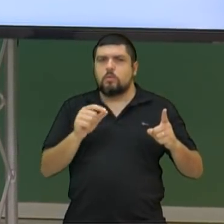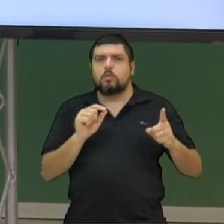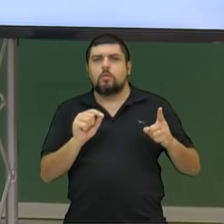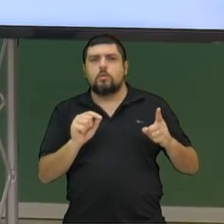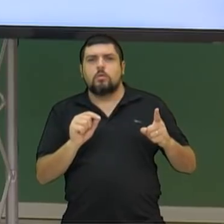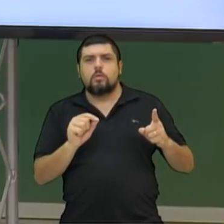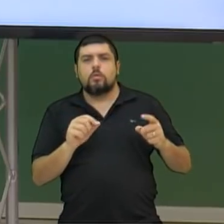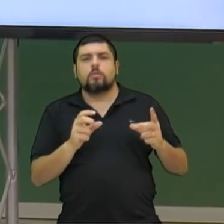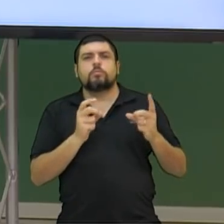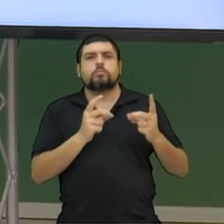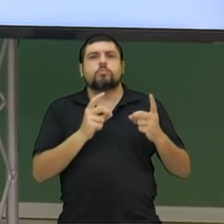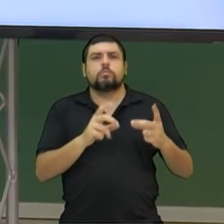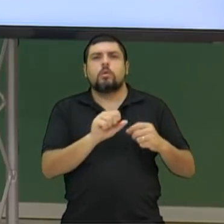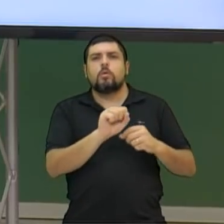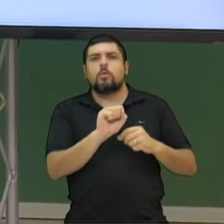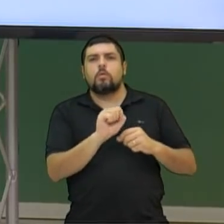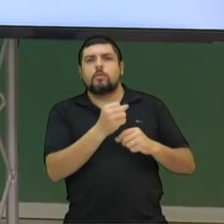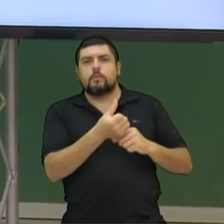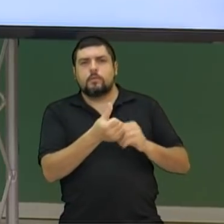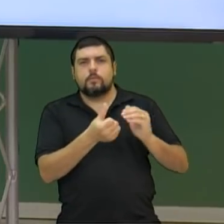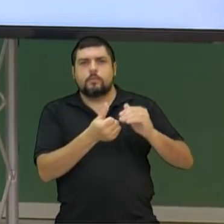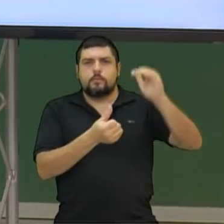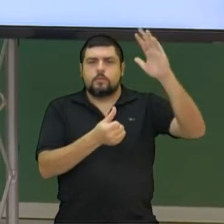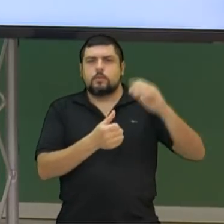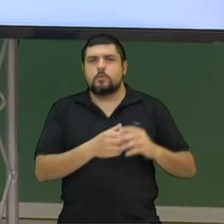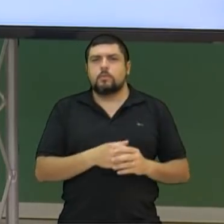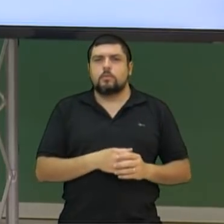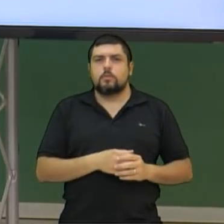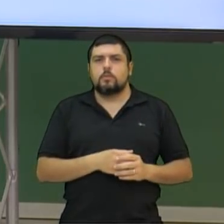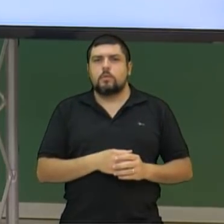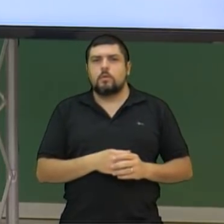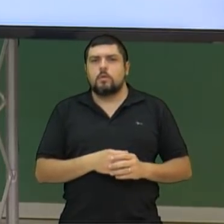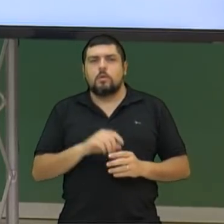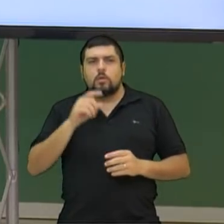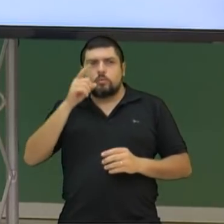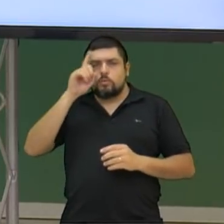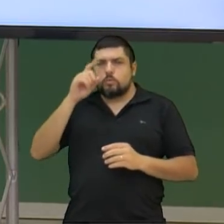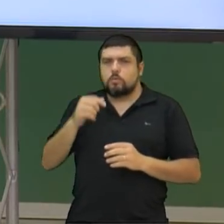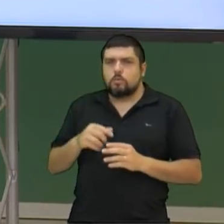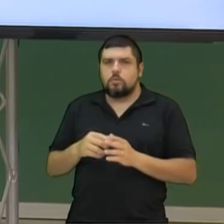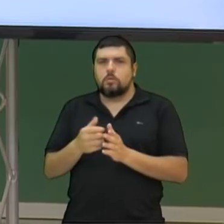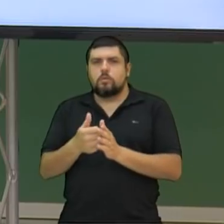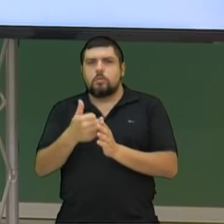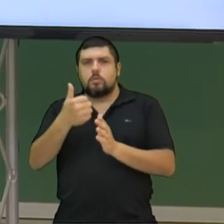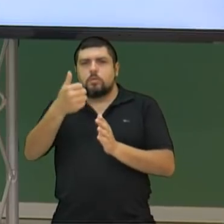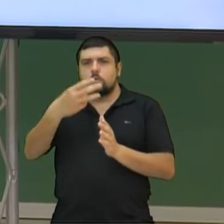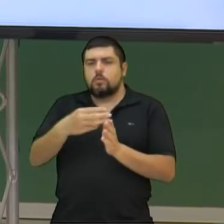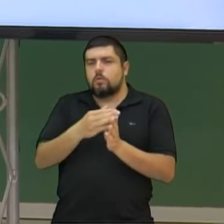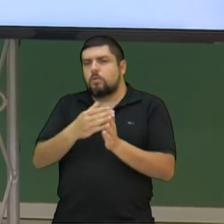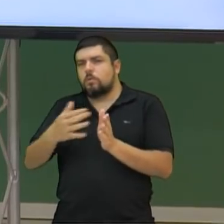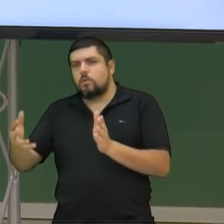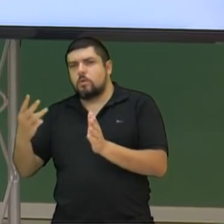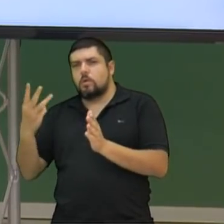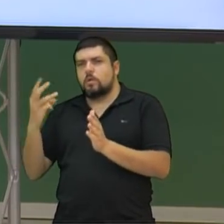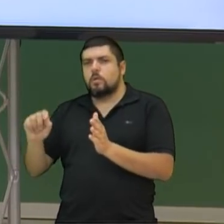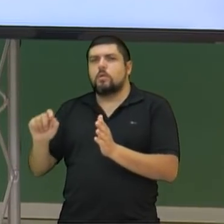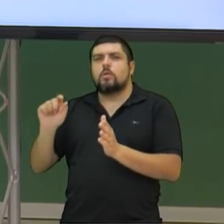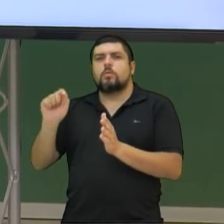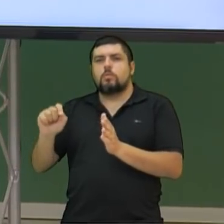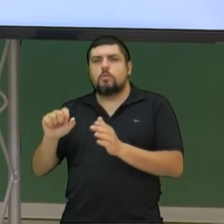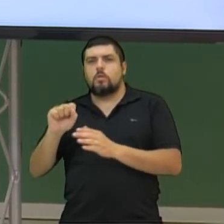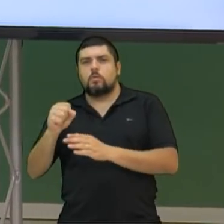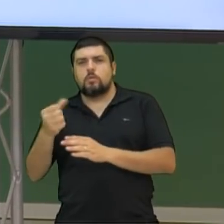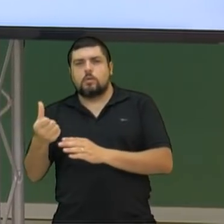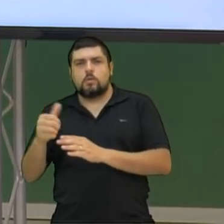que 86. No dia 30, nós tivemos também 86, tá? Isso pode ser visto através de